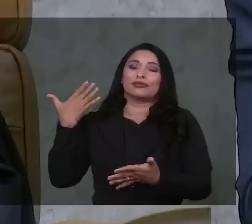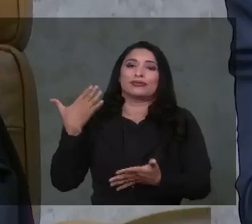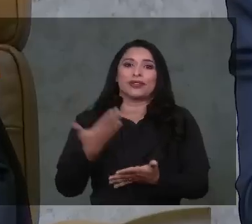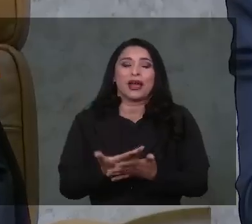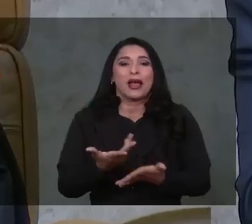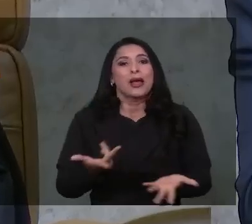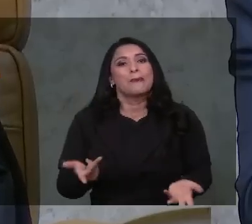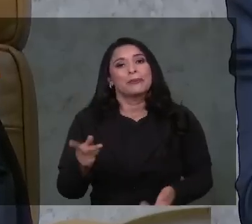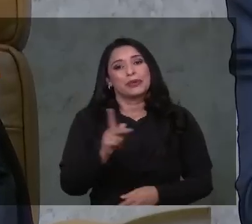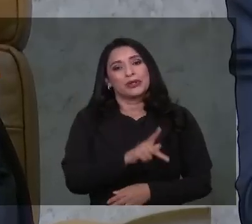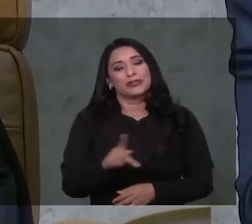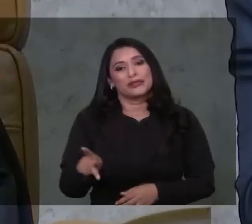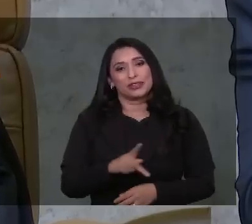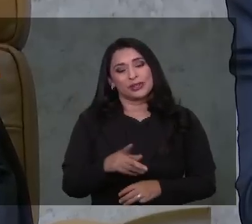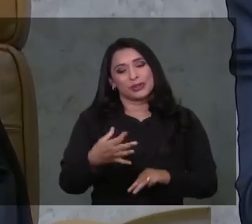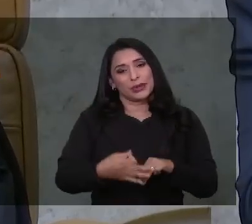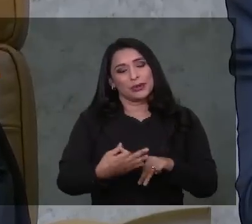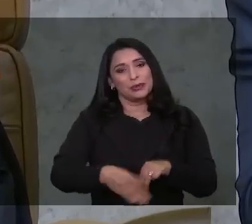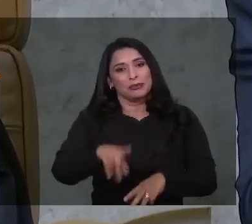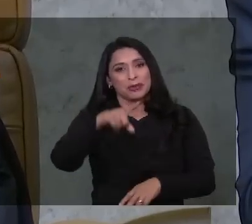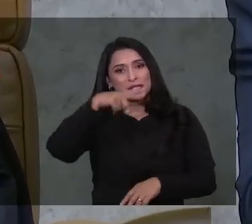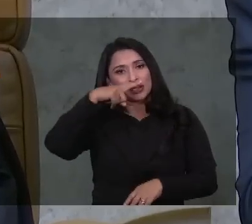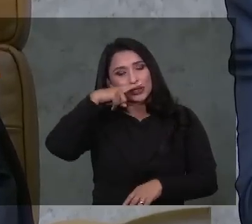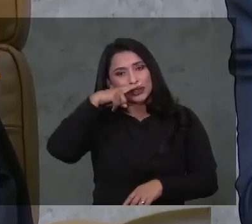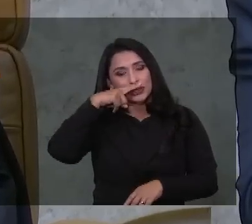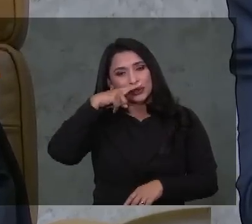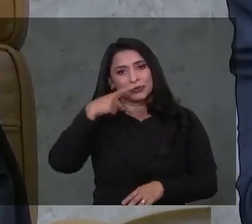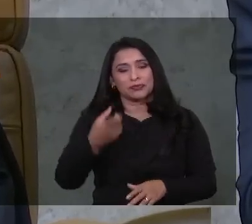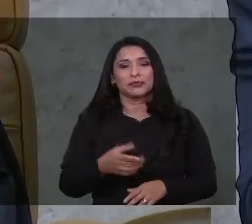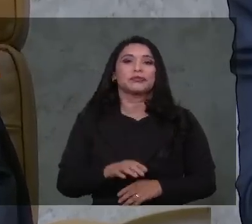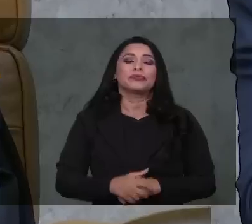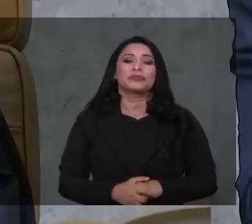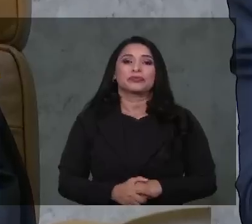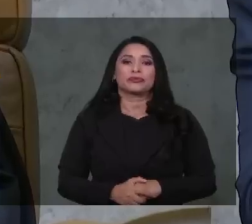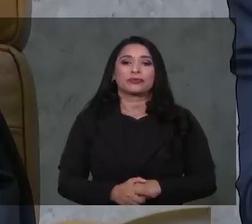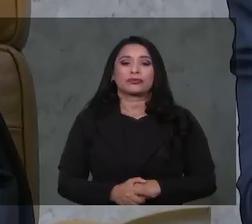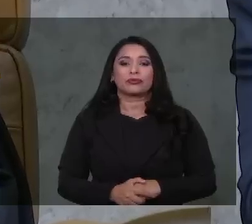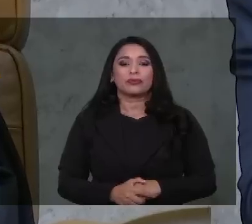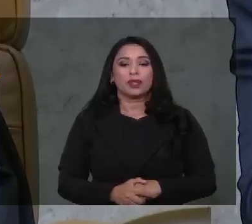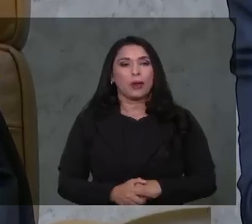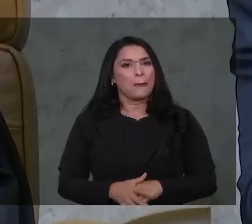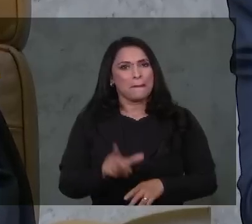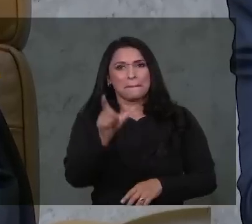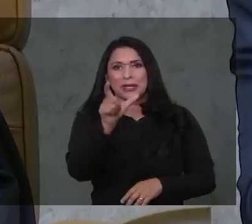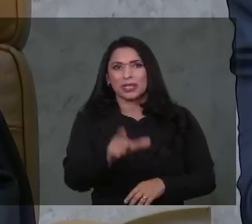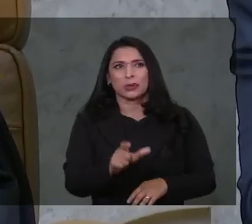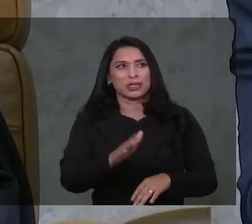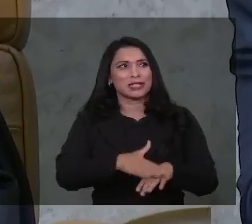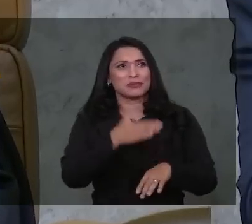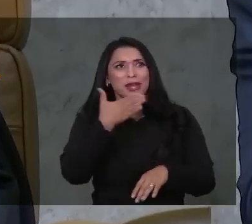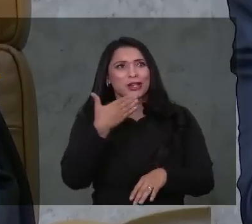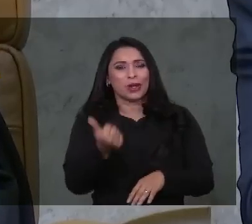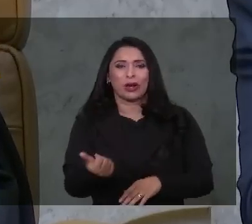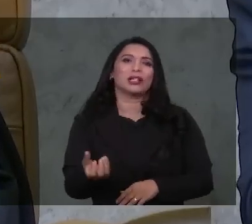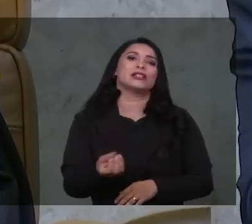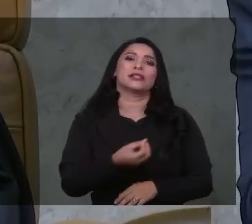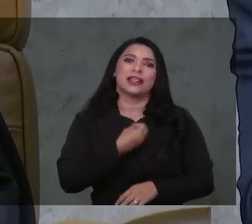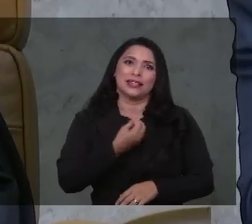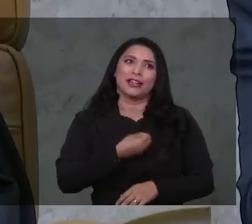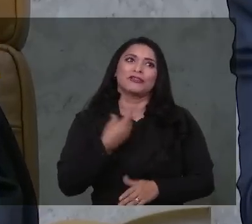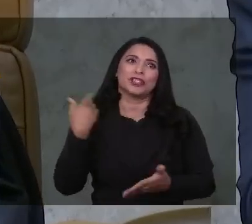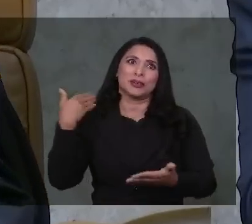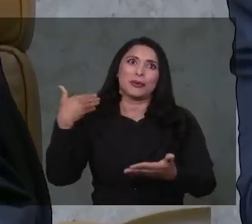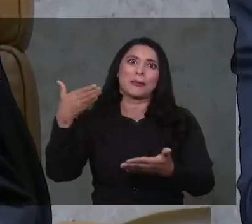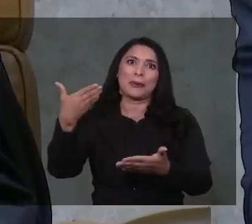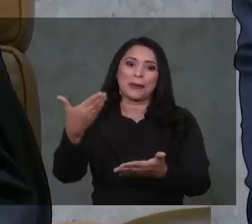professor, ministro Luiz Edson Fachin, uma das melhores pessoas que conheci nessa jornada que já vai longa.